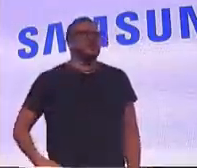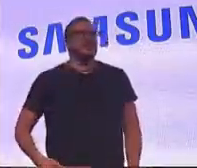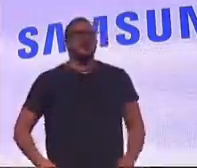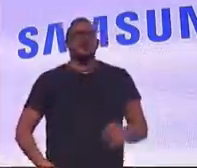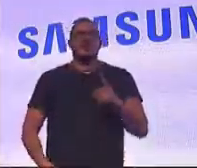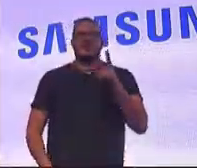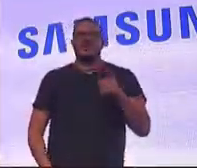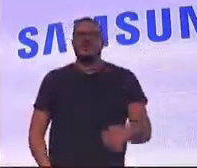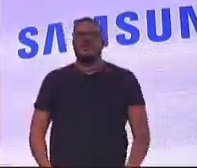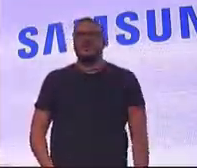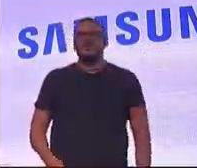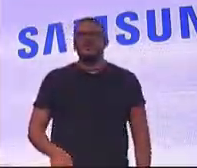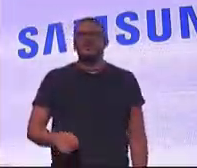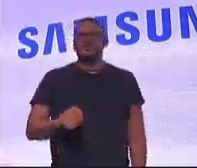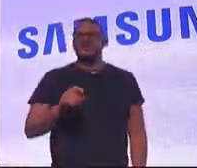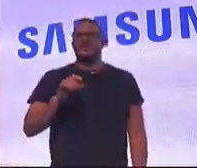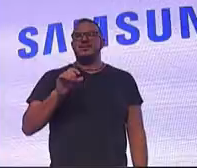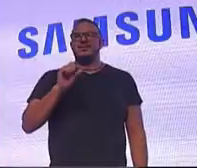Xiaomi.